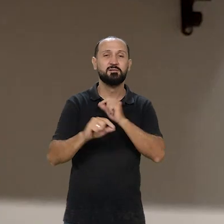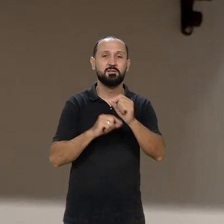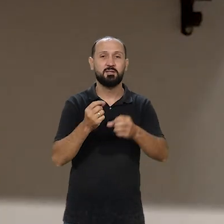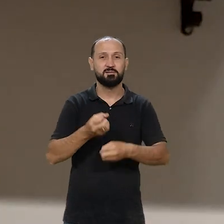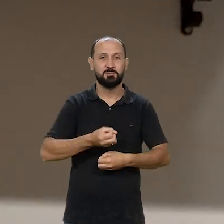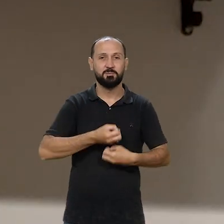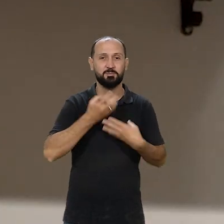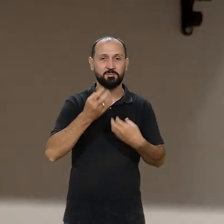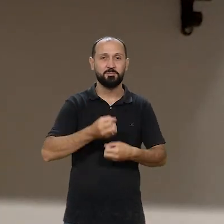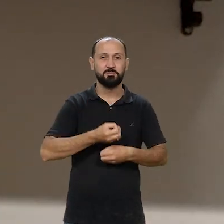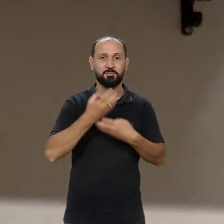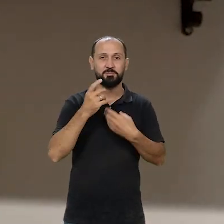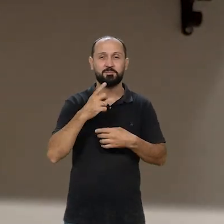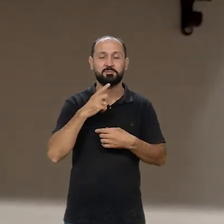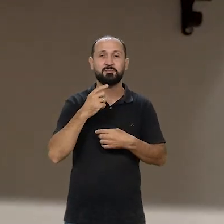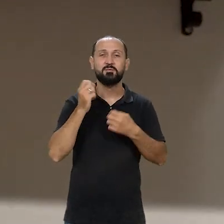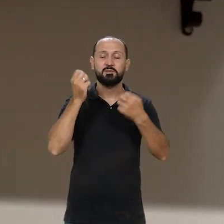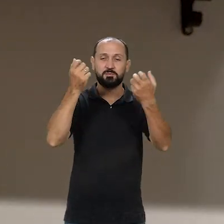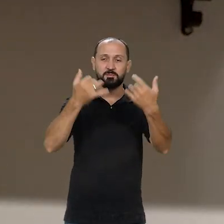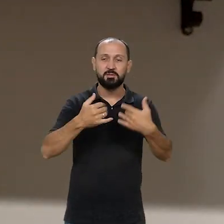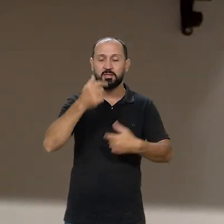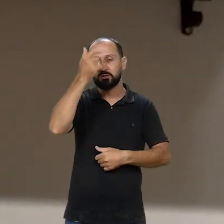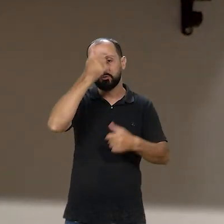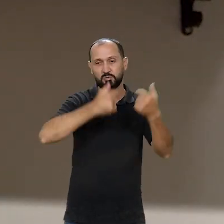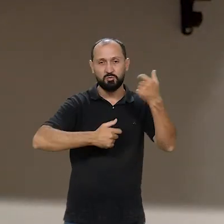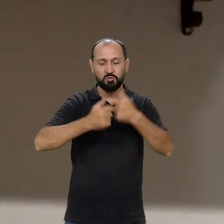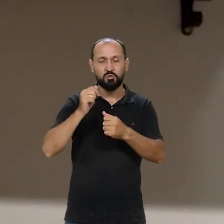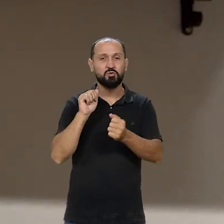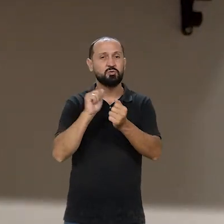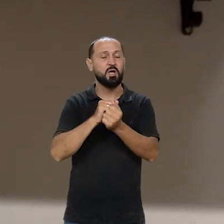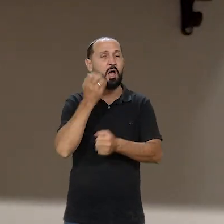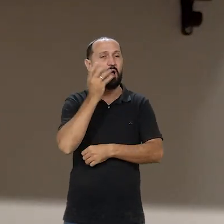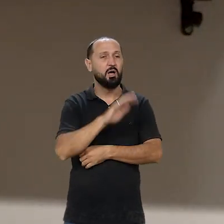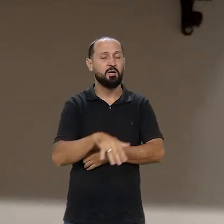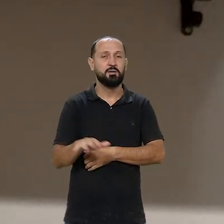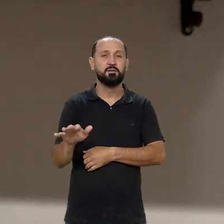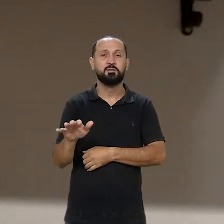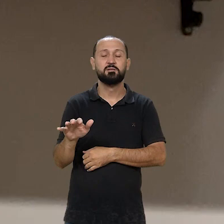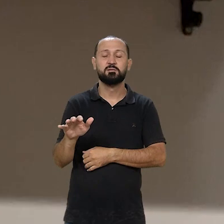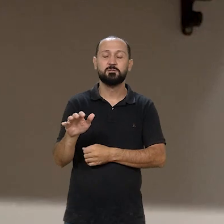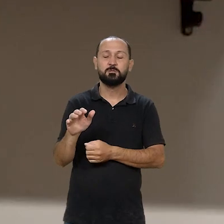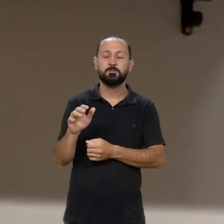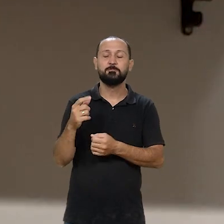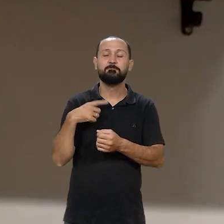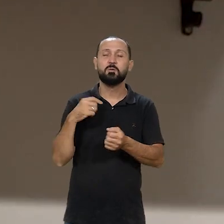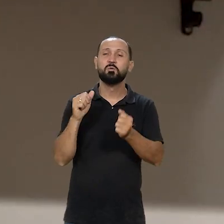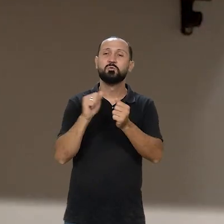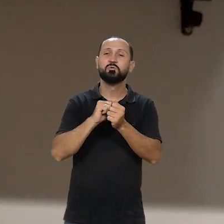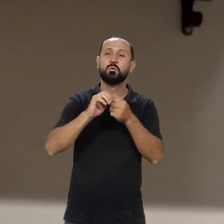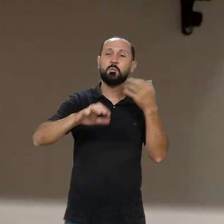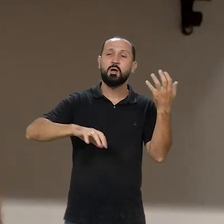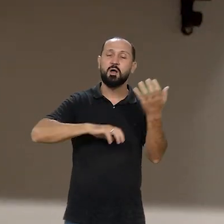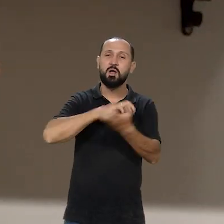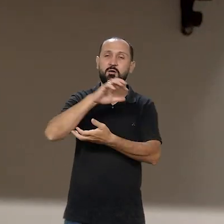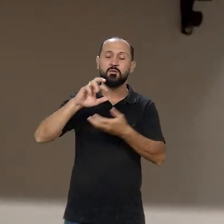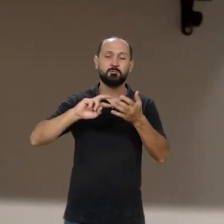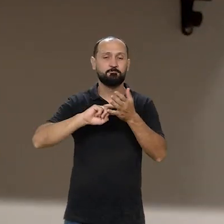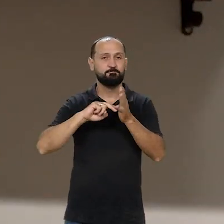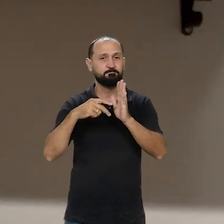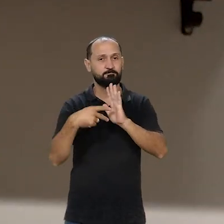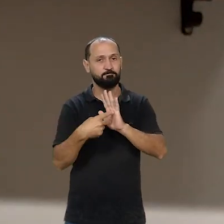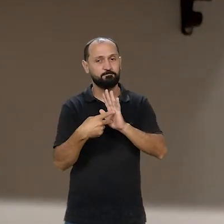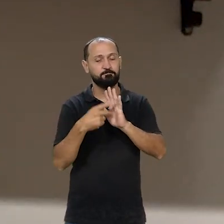que trata essa poesia, ela vai falar de sujeitos líricos crianças que tramam uma